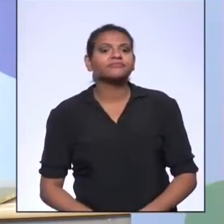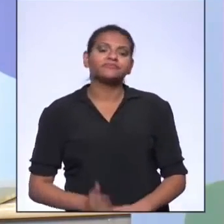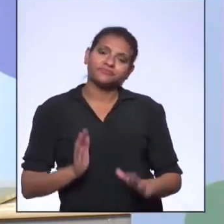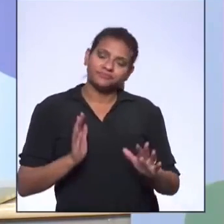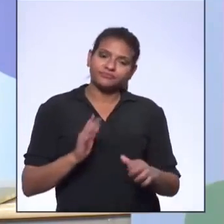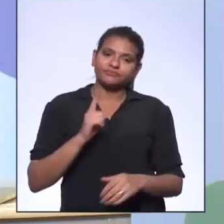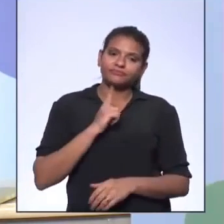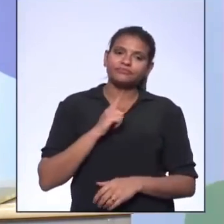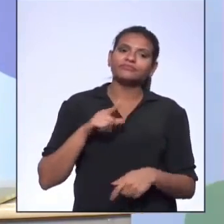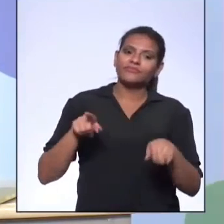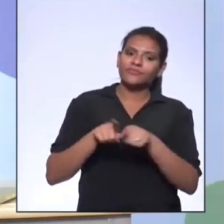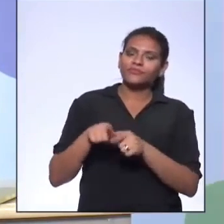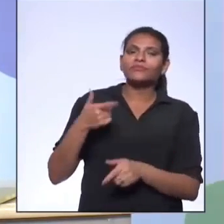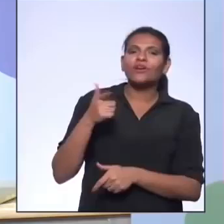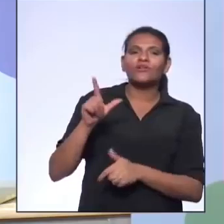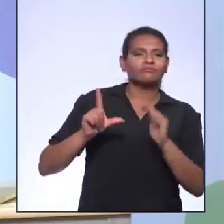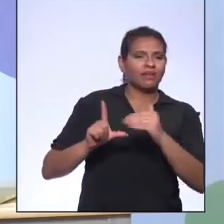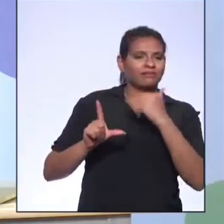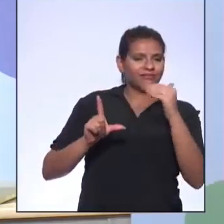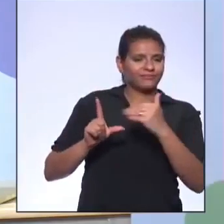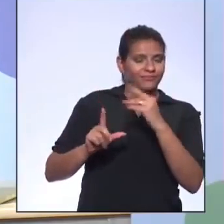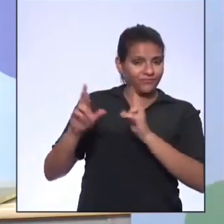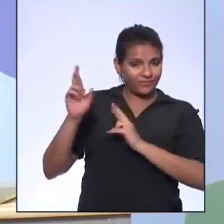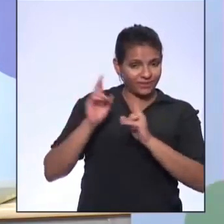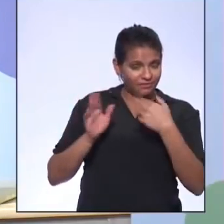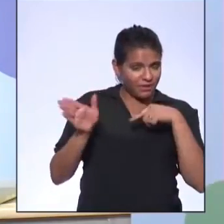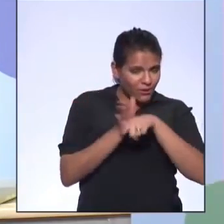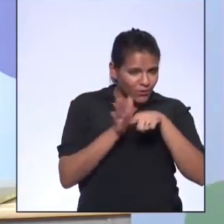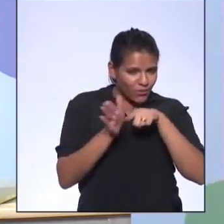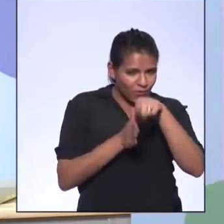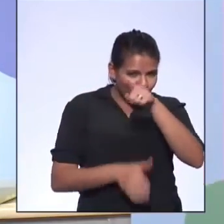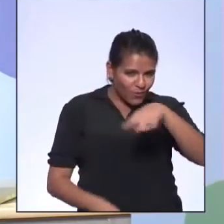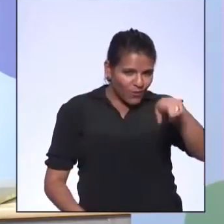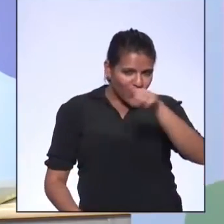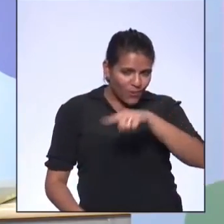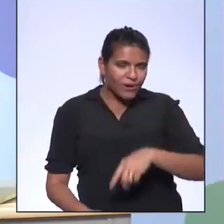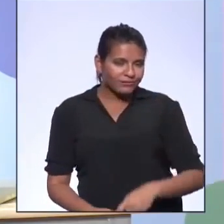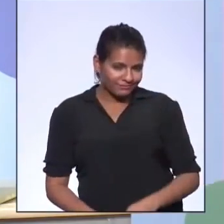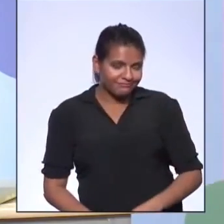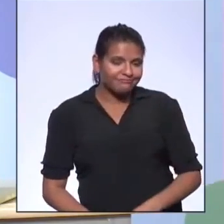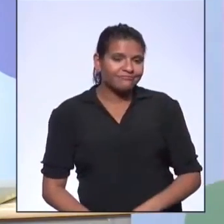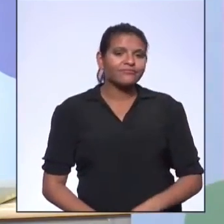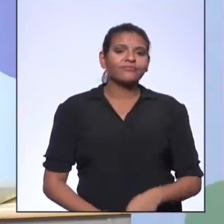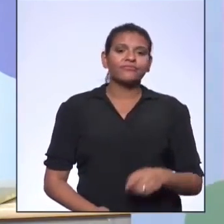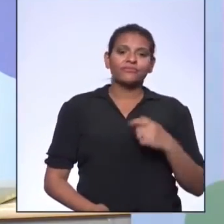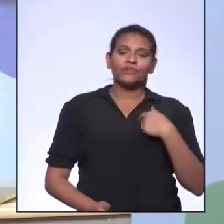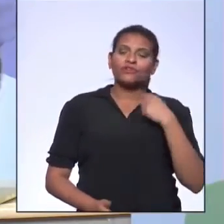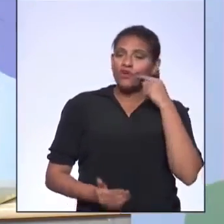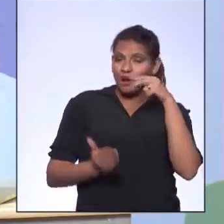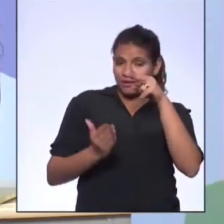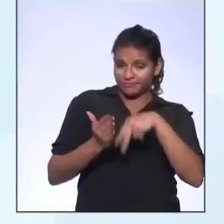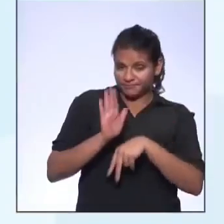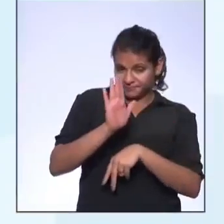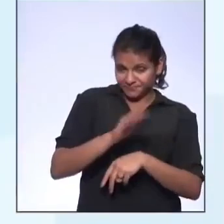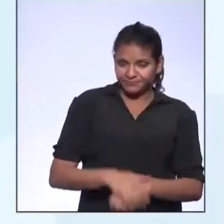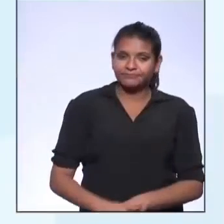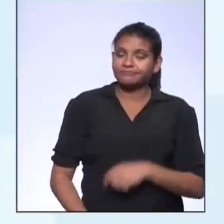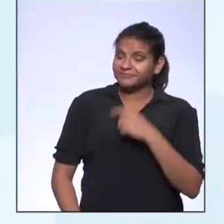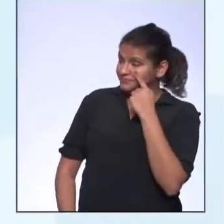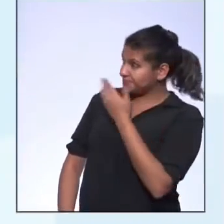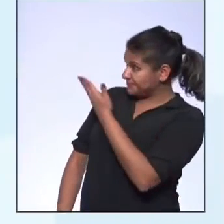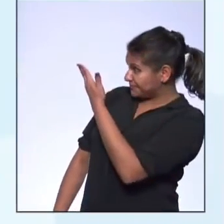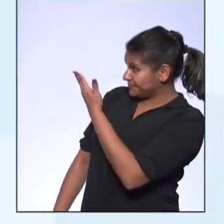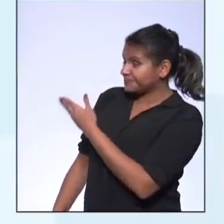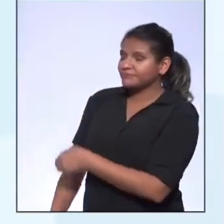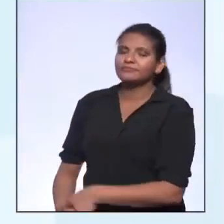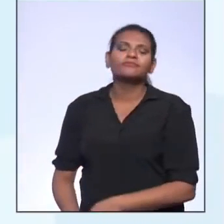outro chat, gente. Mais a desafio para você aí. Vamos a mais um chat. Deixa eu ler primeiro. Você é